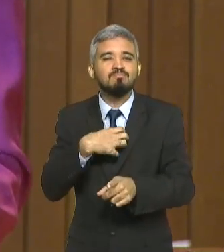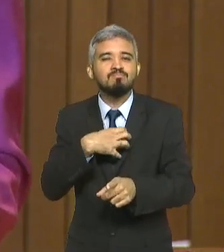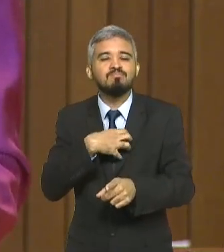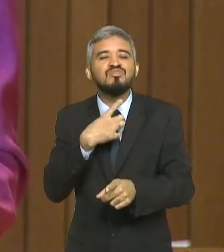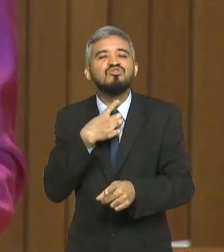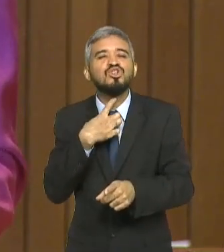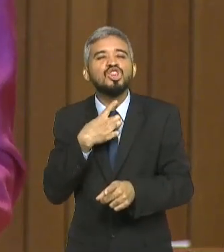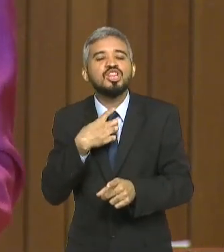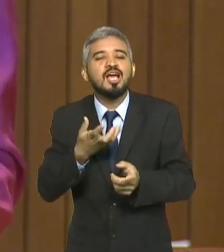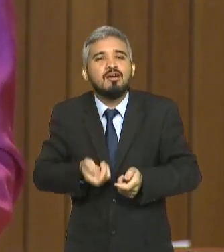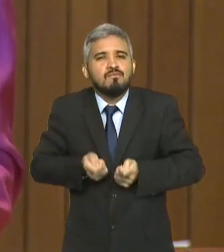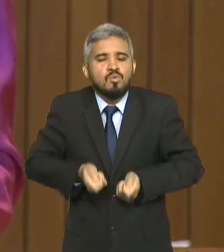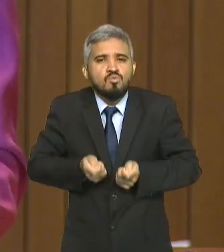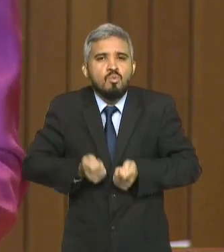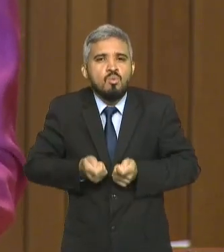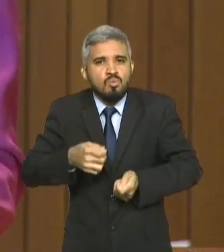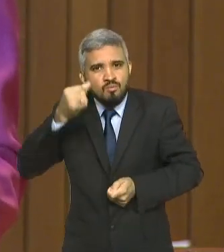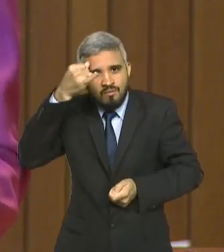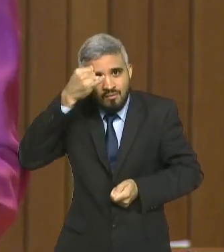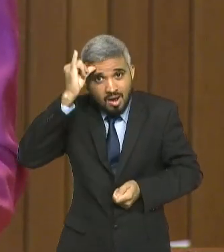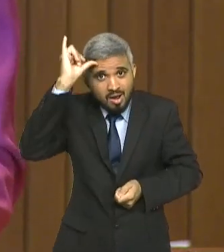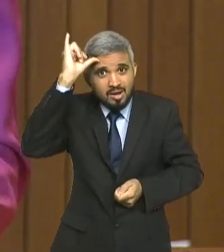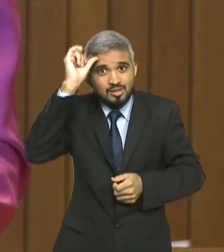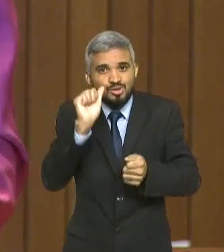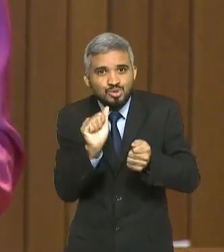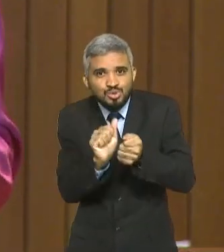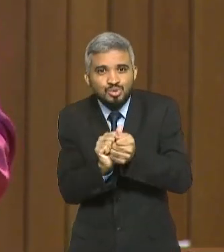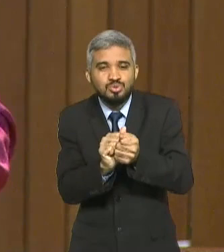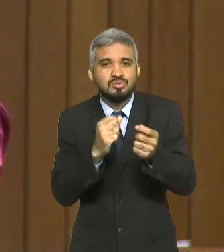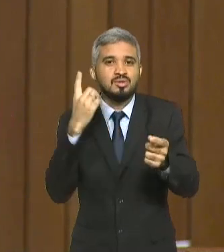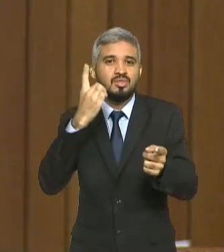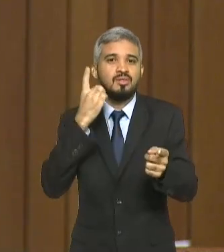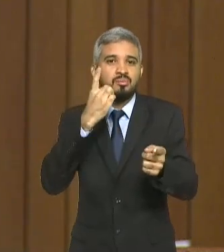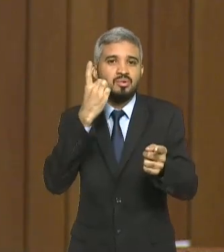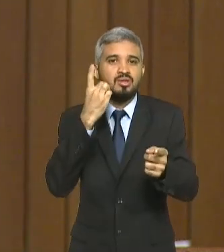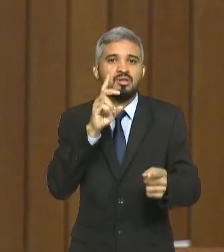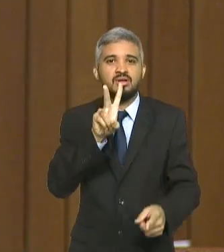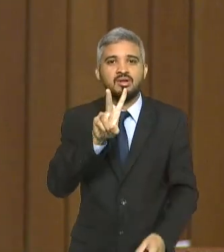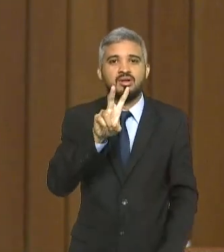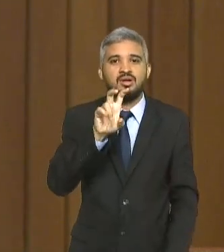correr vaquejada com o deputado Vinícius Louro naquela oportunidade. Então,